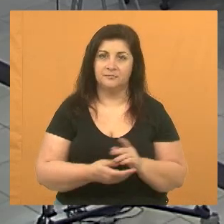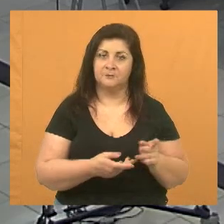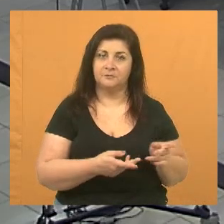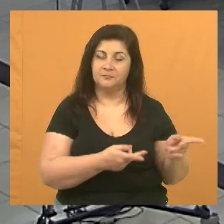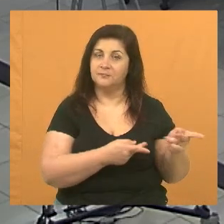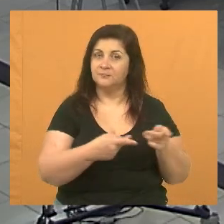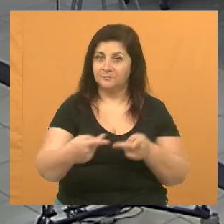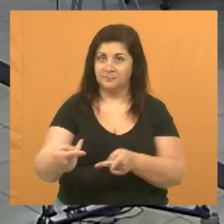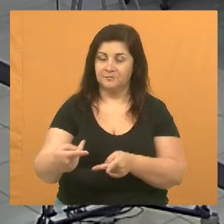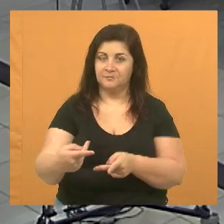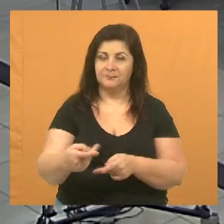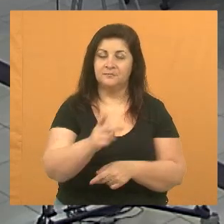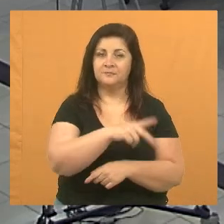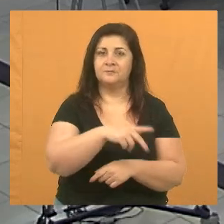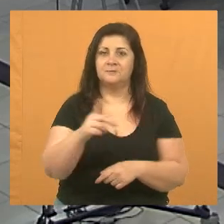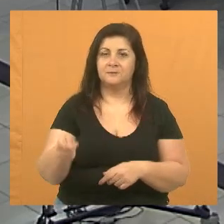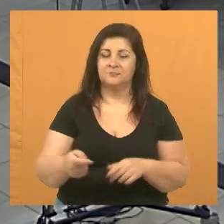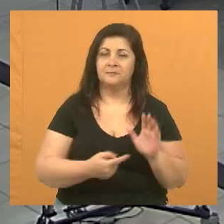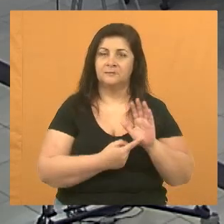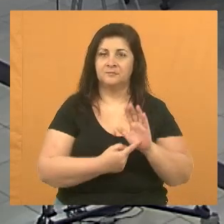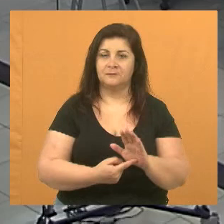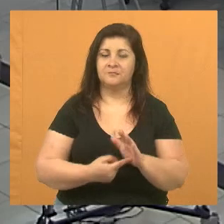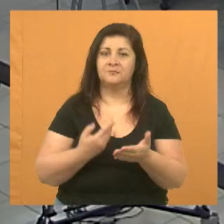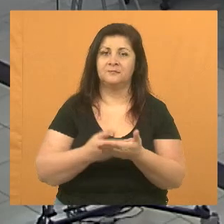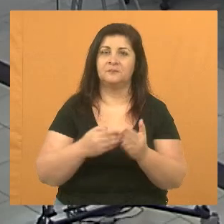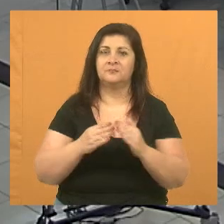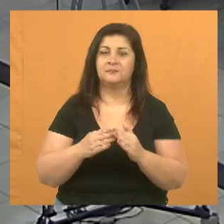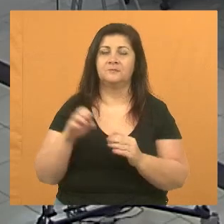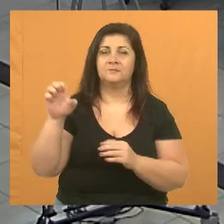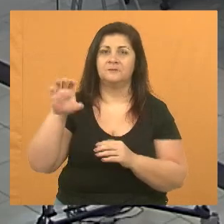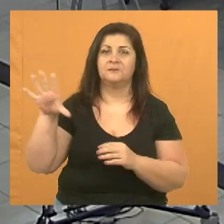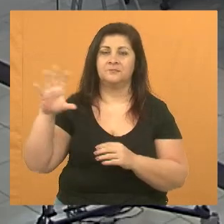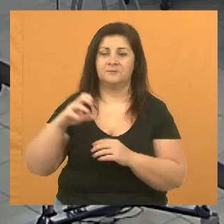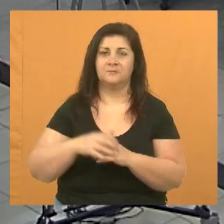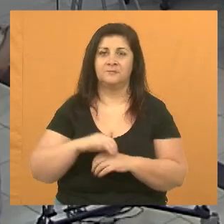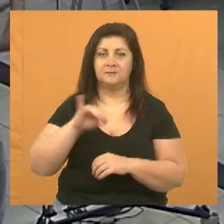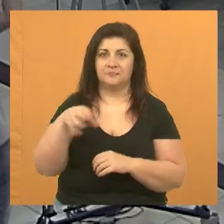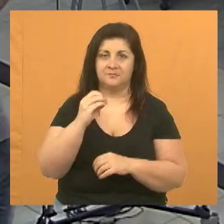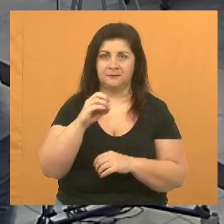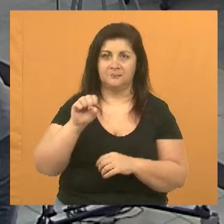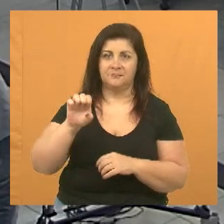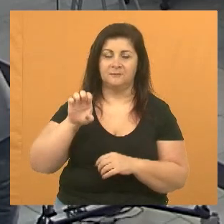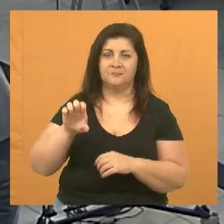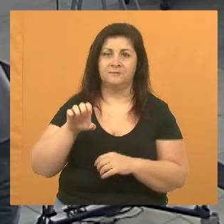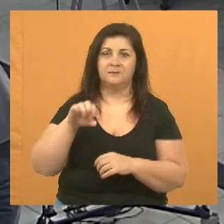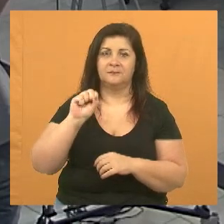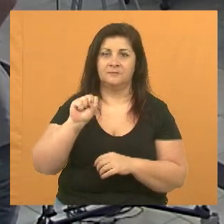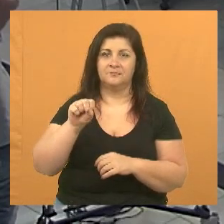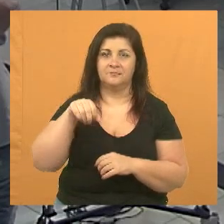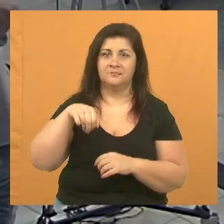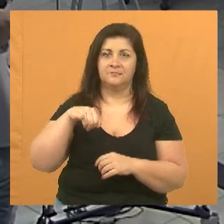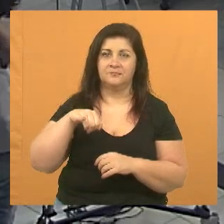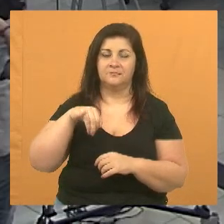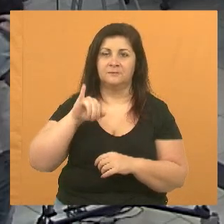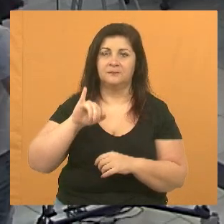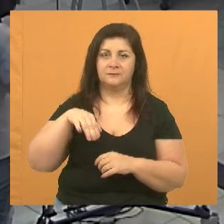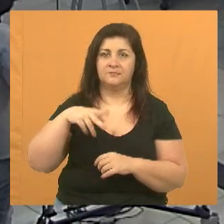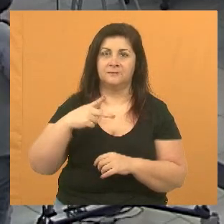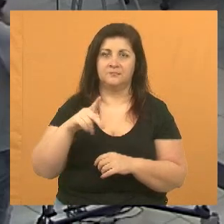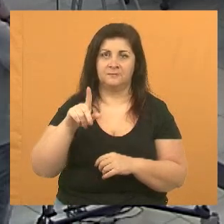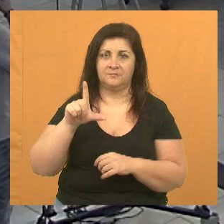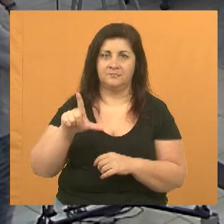Convidamos as professoras indicadas pela Escola Estadual, professor José Simplício. Convidamos Meire Sueli Ferreira dos